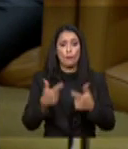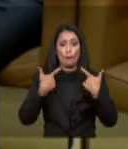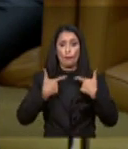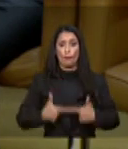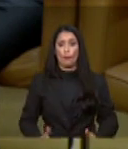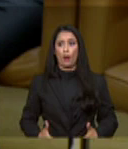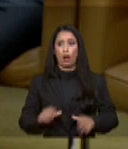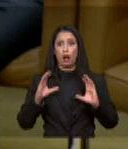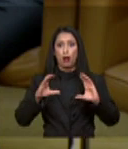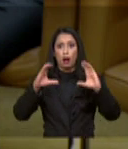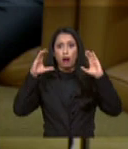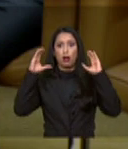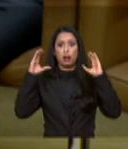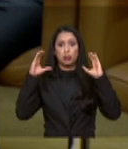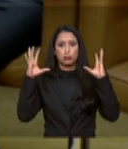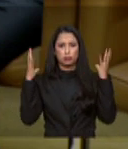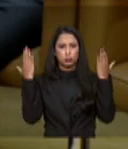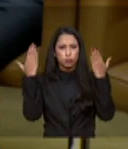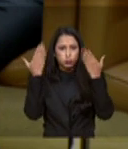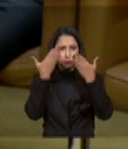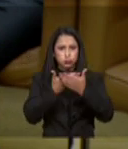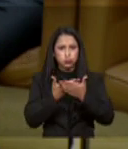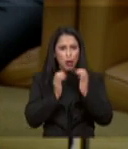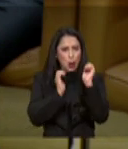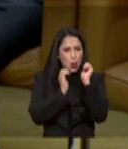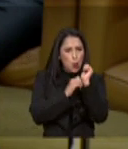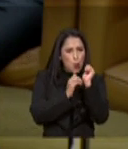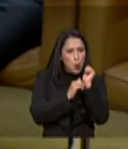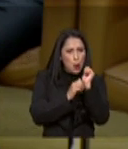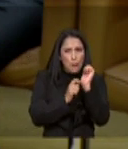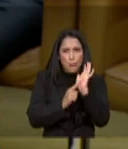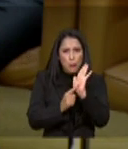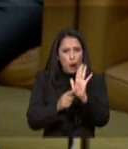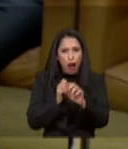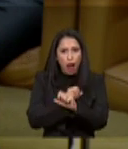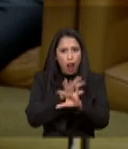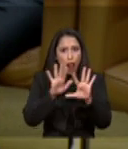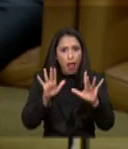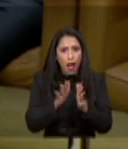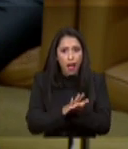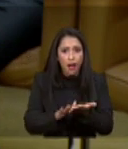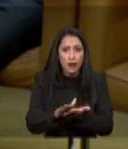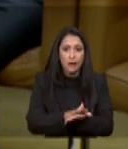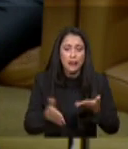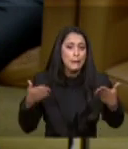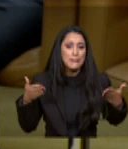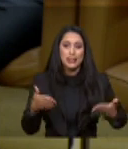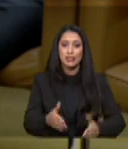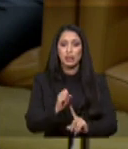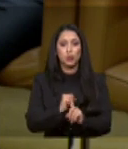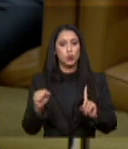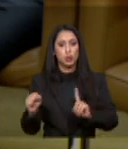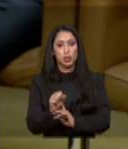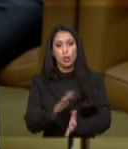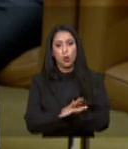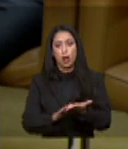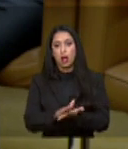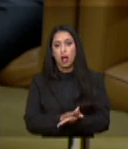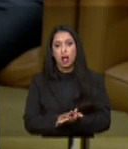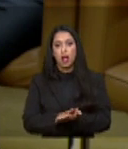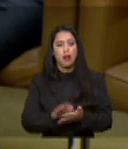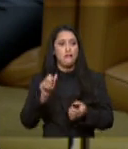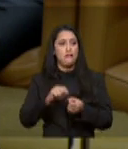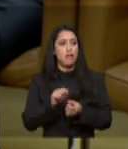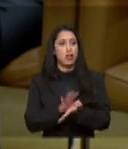omissa, obscura, sigilosa ou nada transparente, sem qualquer participação social, ineficaz